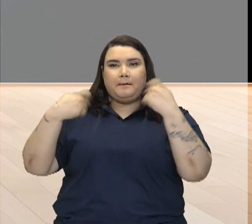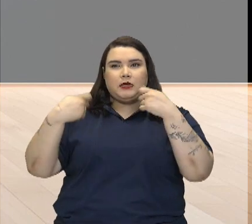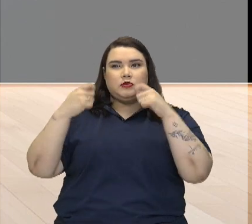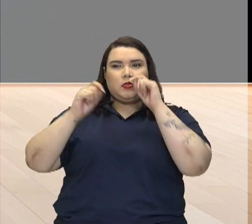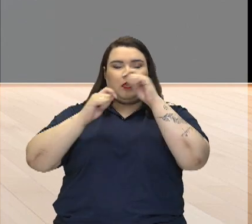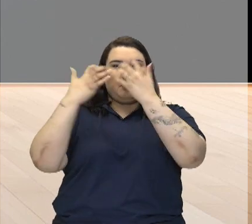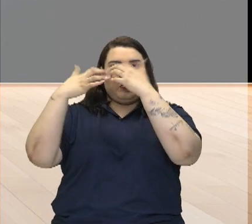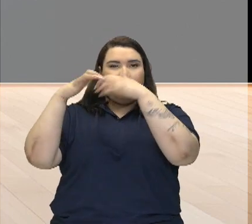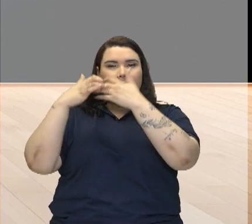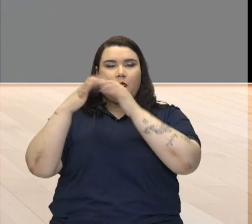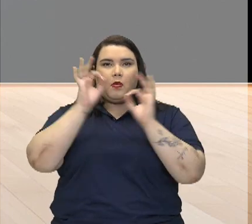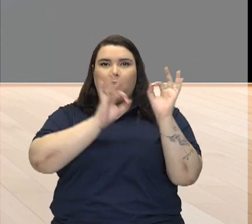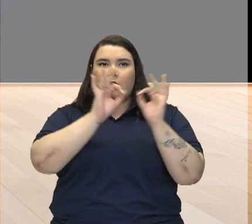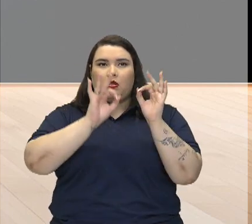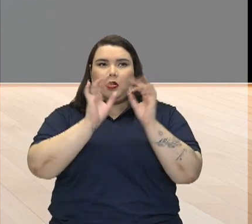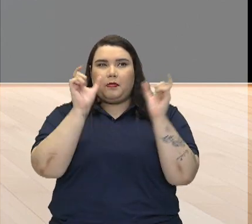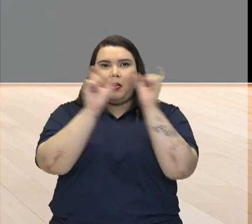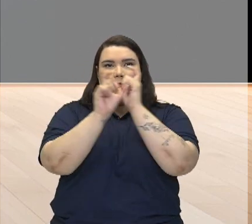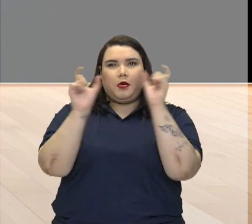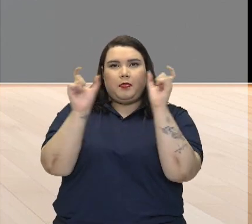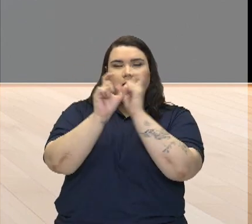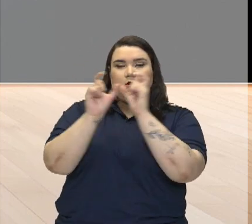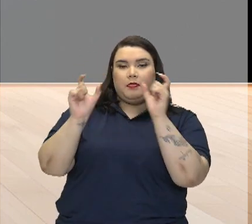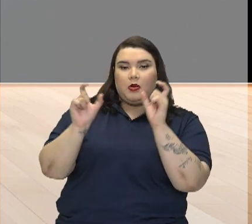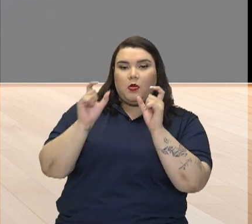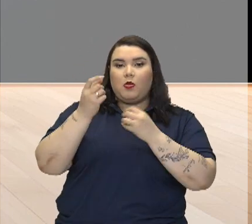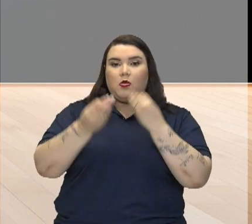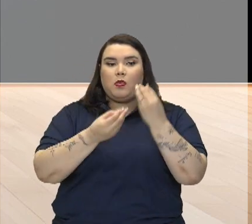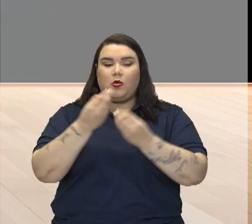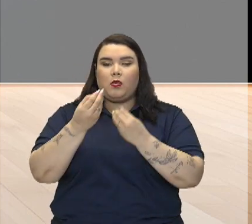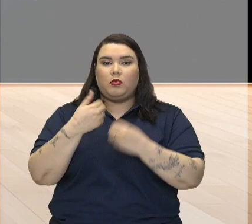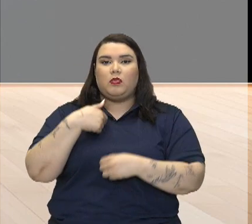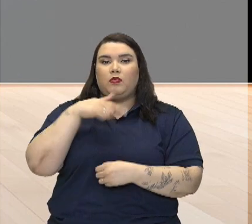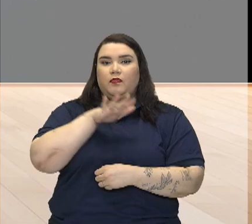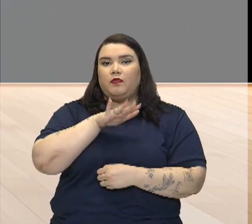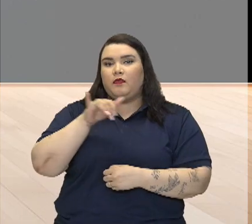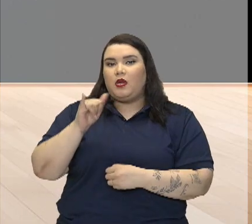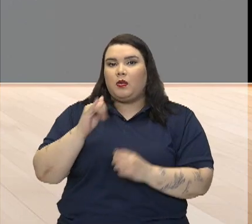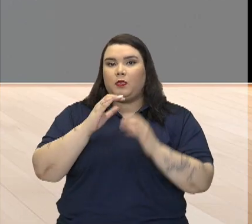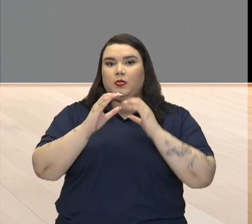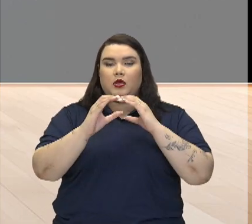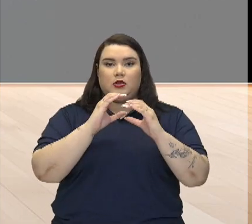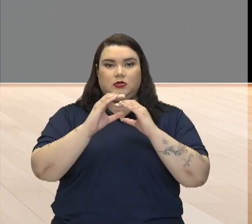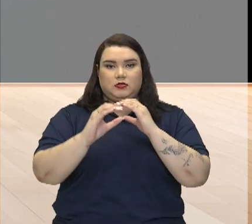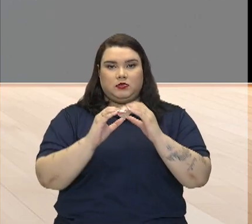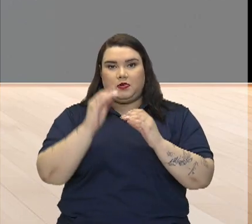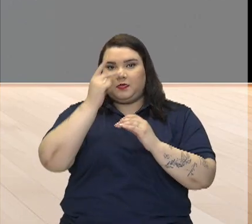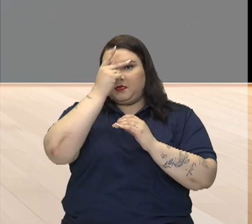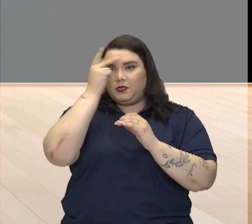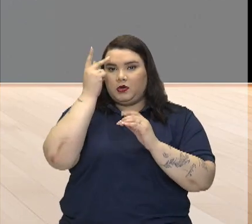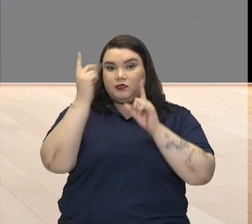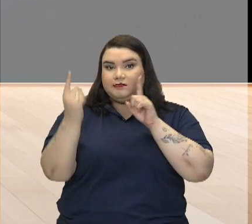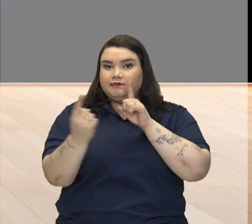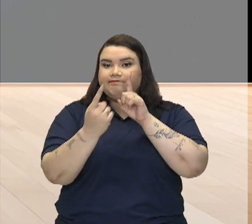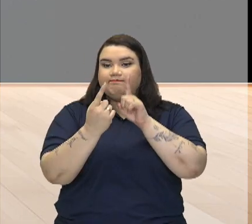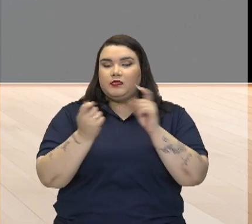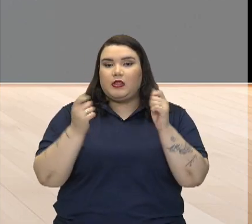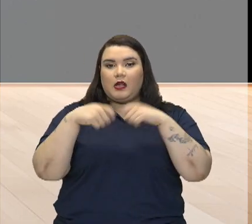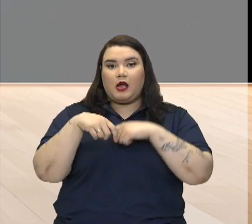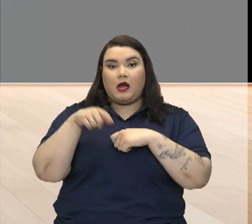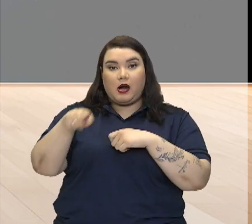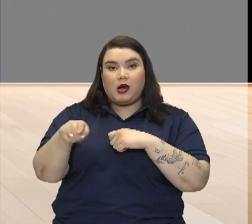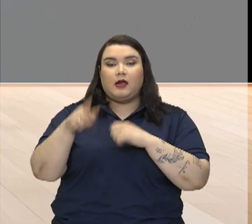ter que organizar na minha cabeça como eu vou me comunicar com essa pessoa de forma que